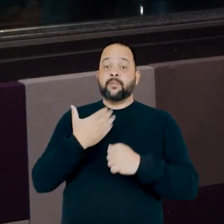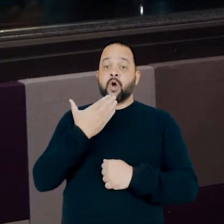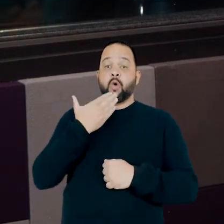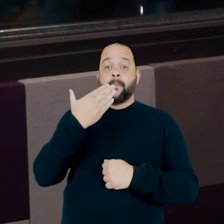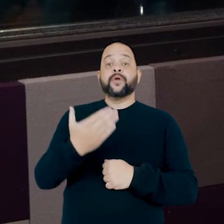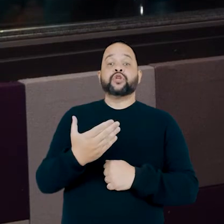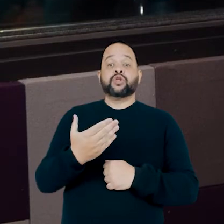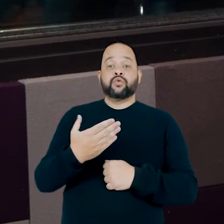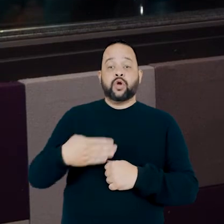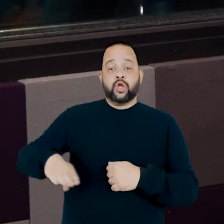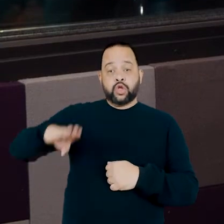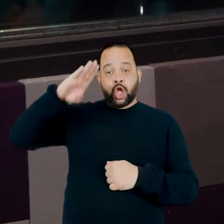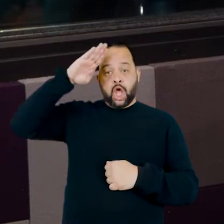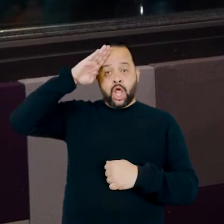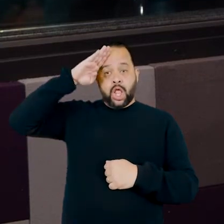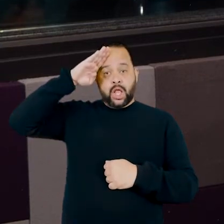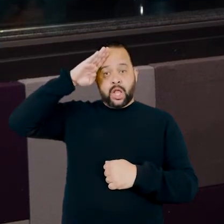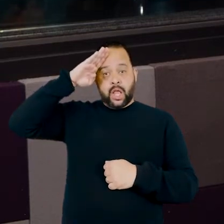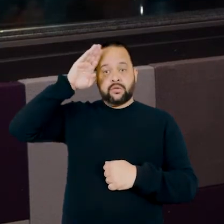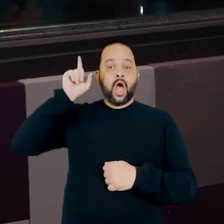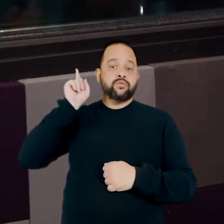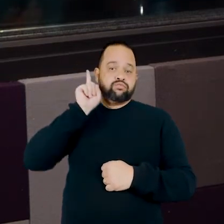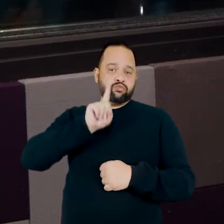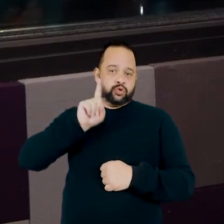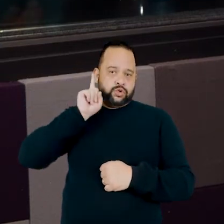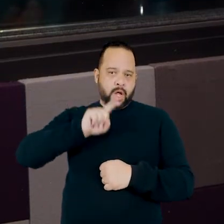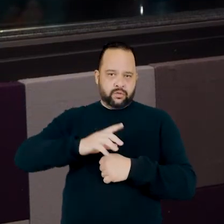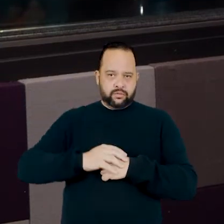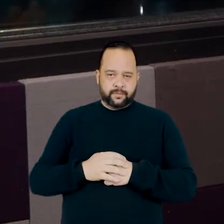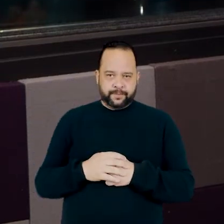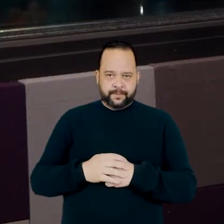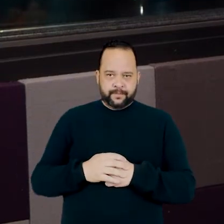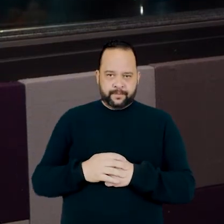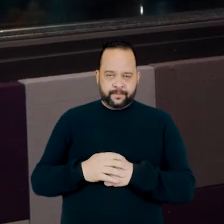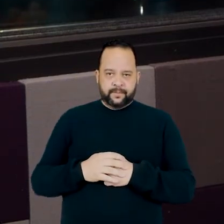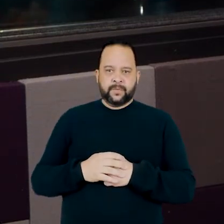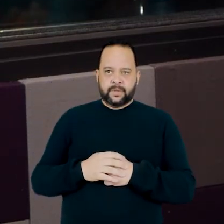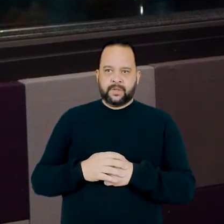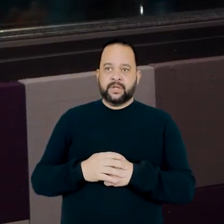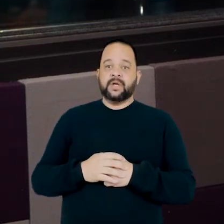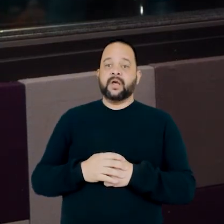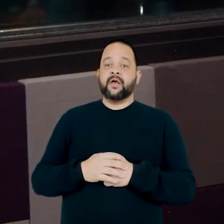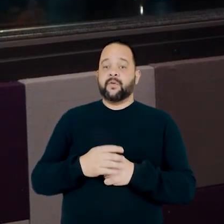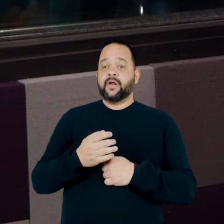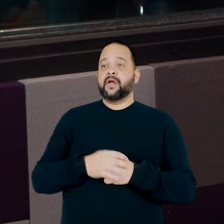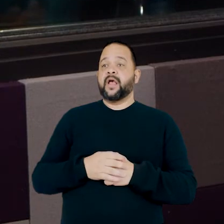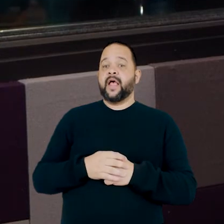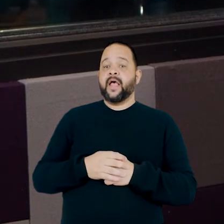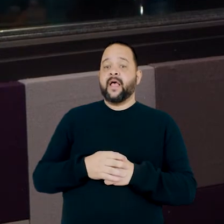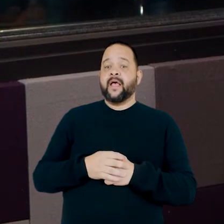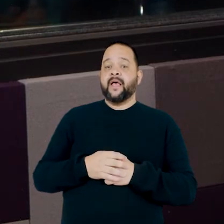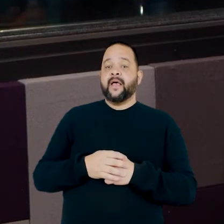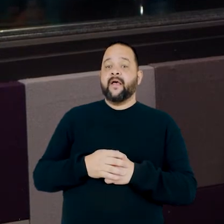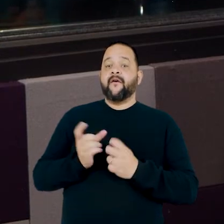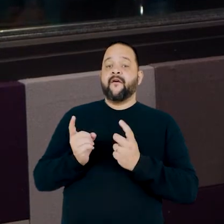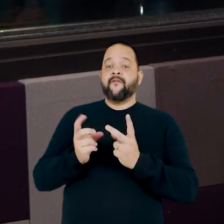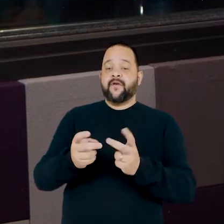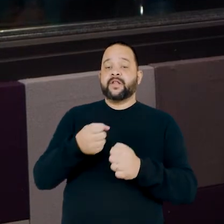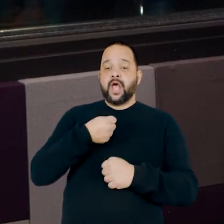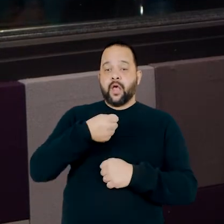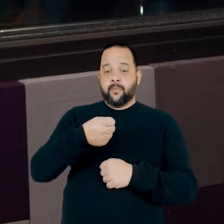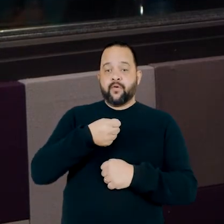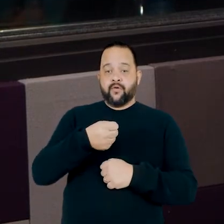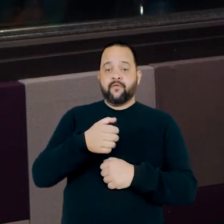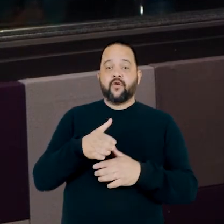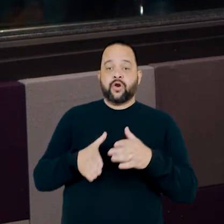das Forças Armadas dos Estados Unidos. Uma demanda muito especial, né? Que era fornecer microfones robustos. A ponto de estar